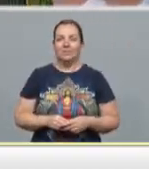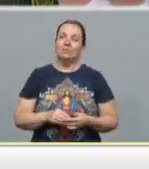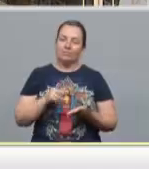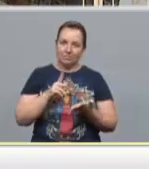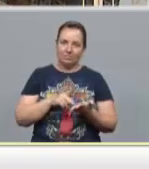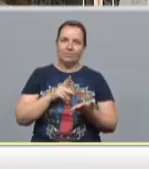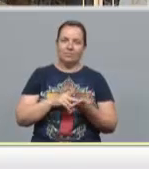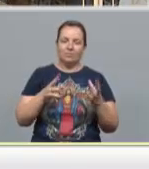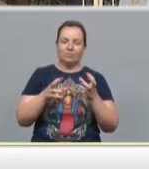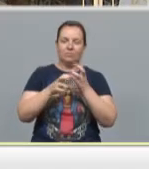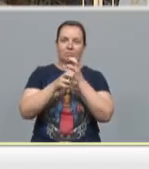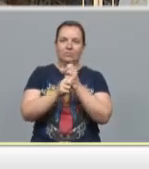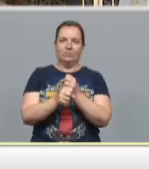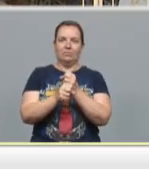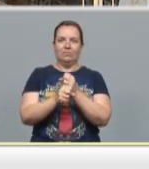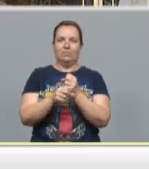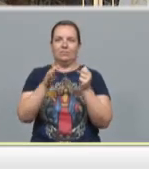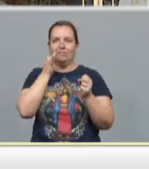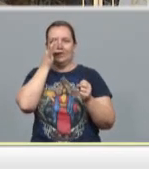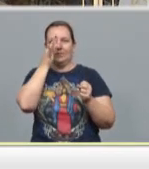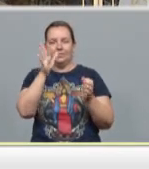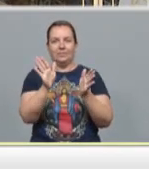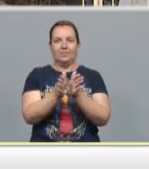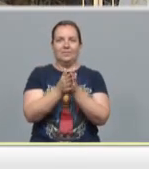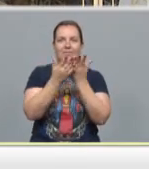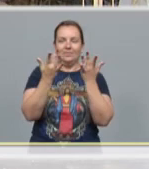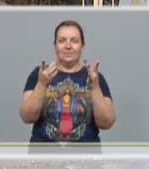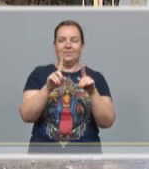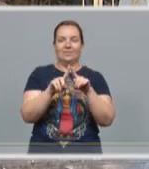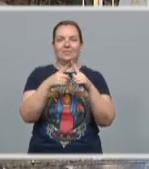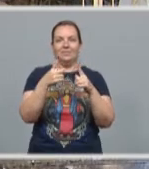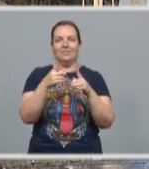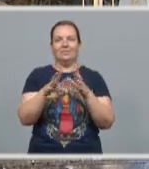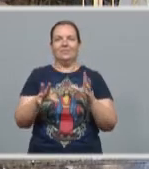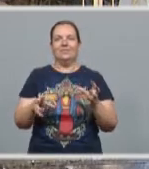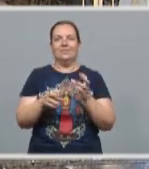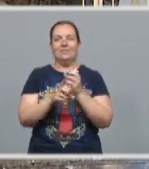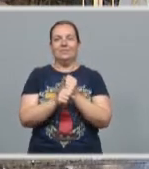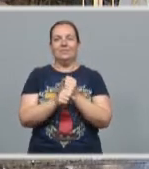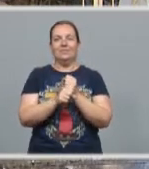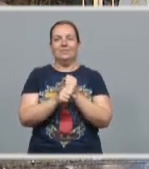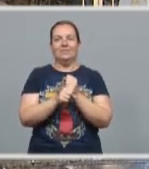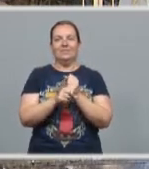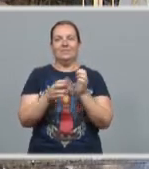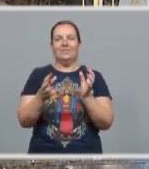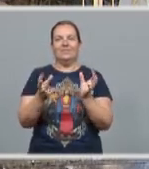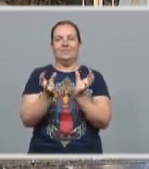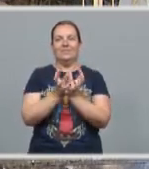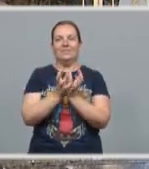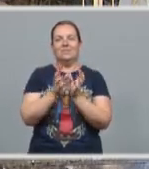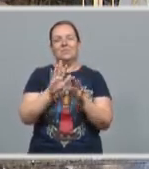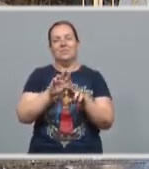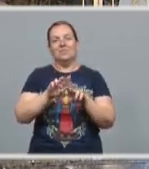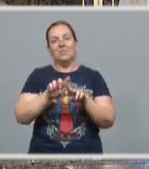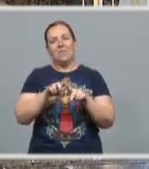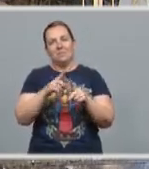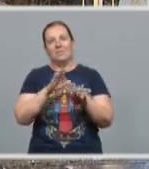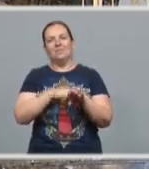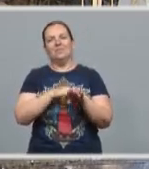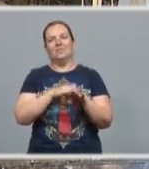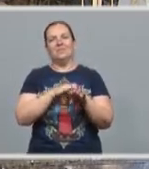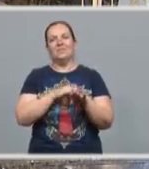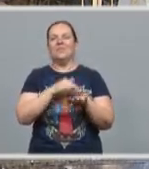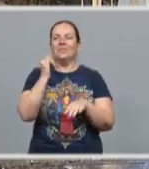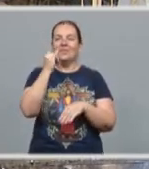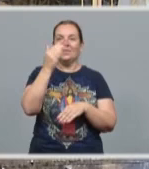Realmente é um buquê maravilhoso. Mas um buquê maior são vocês. Me permite